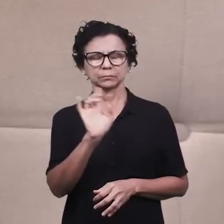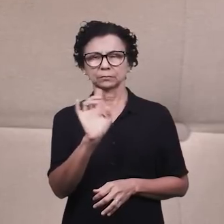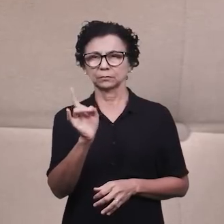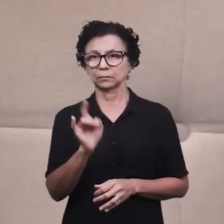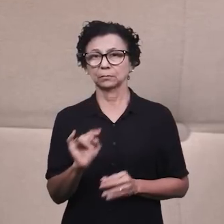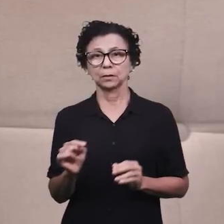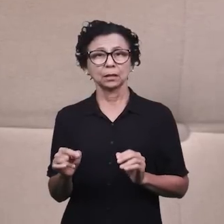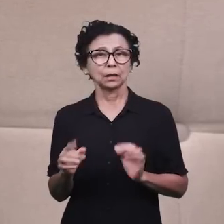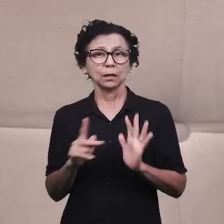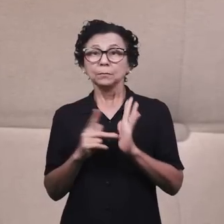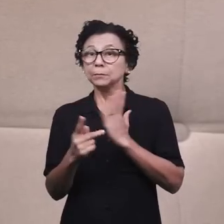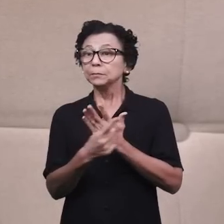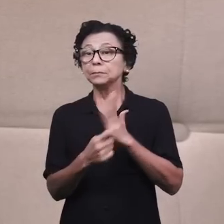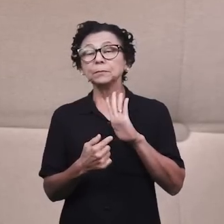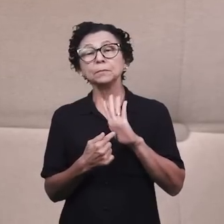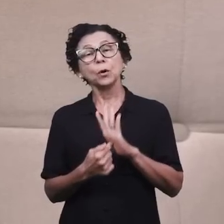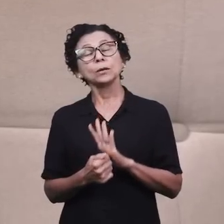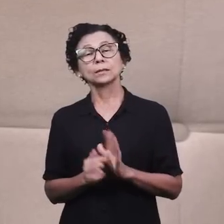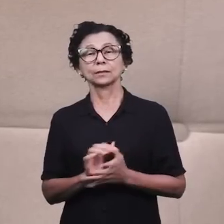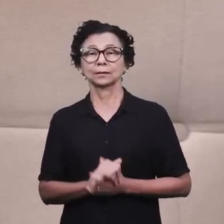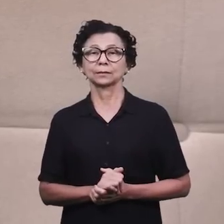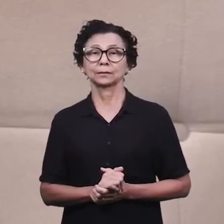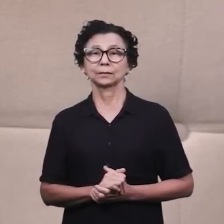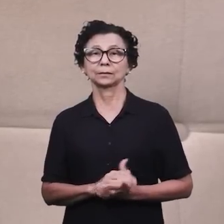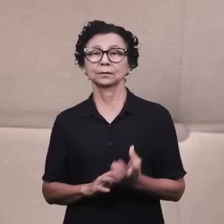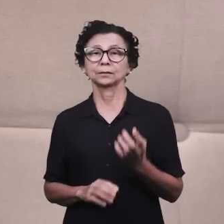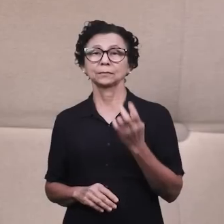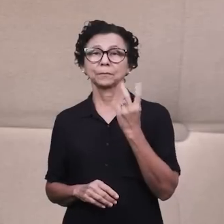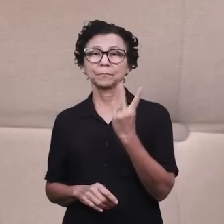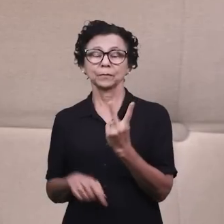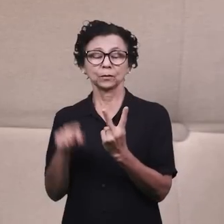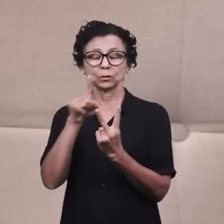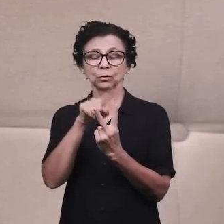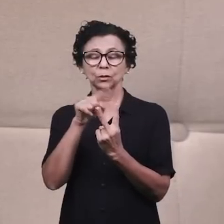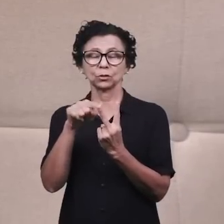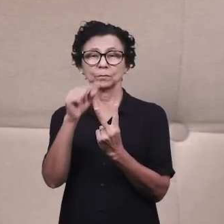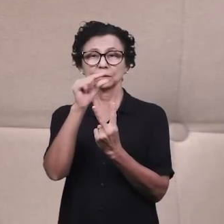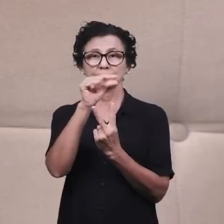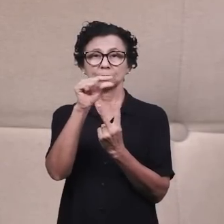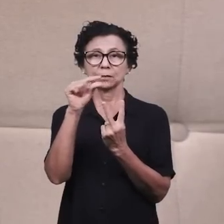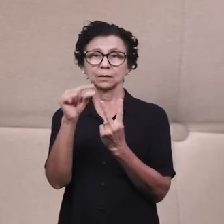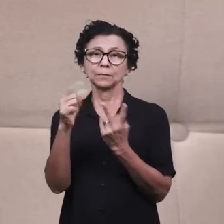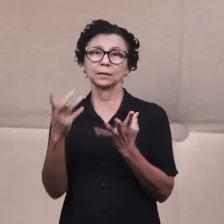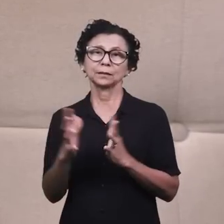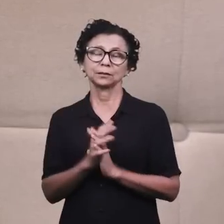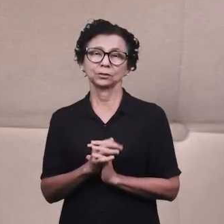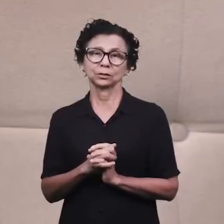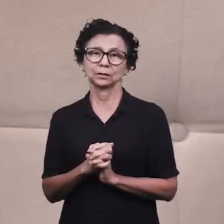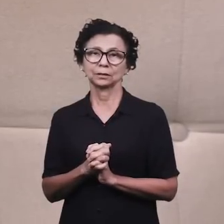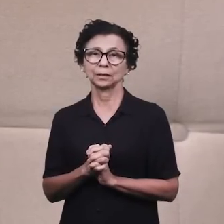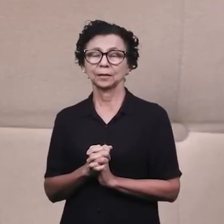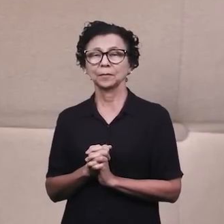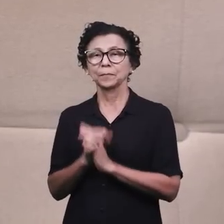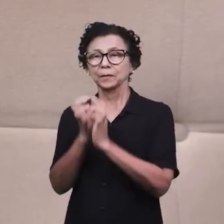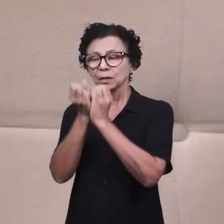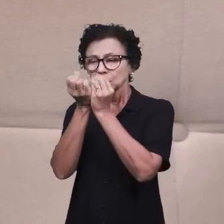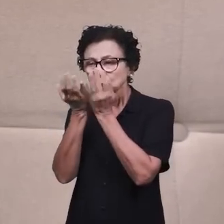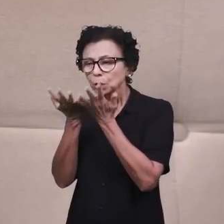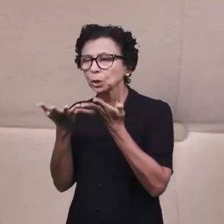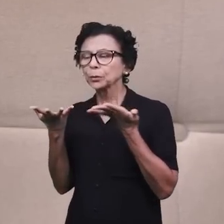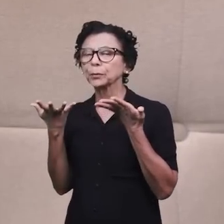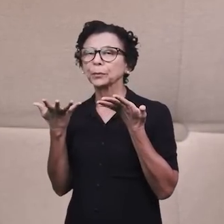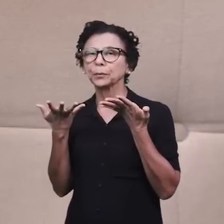um motivo que confirma que não há nenhuma preocupação nossa em apontar denominação A ou denominação B.